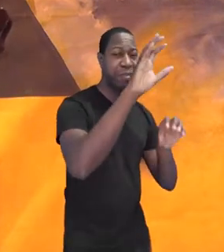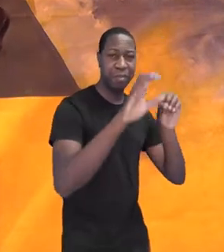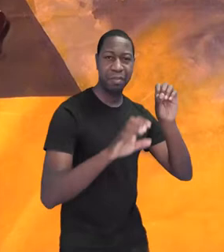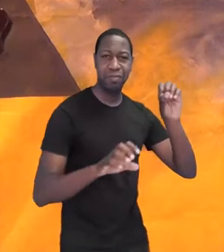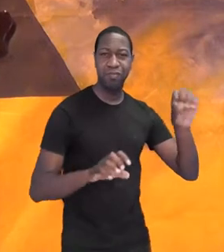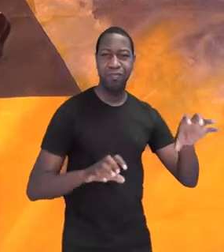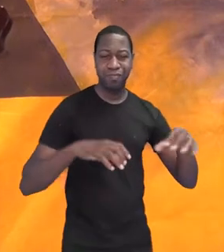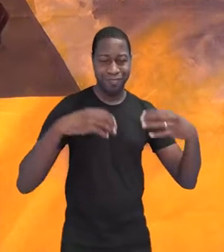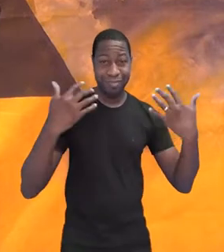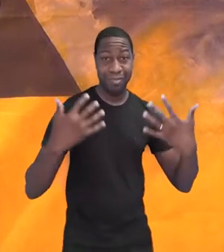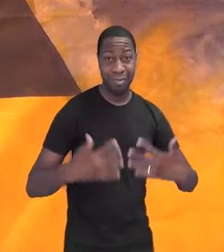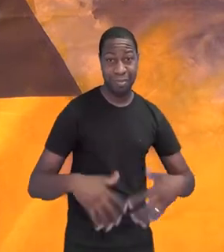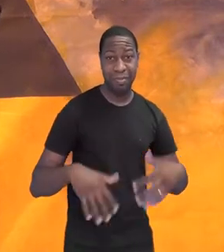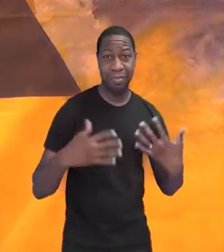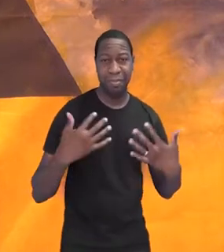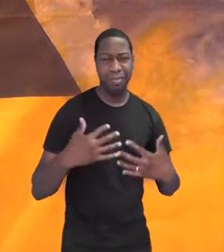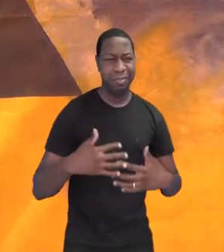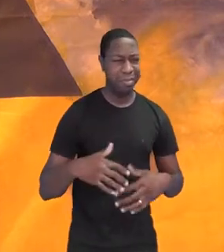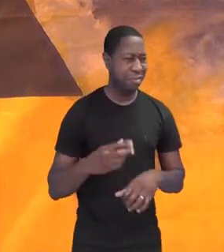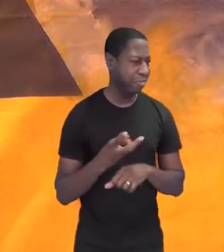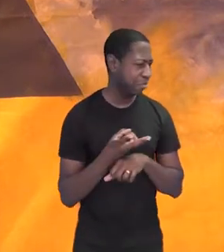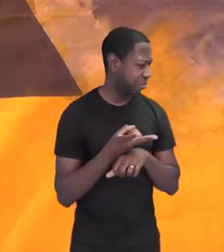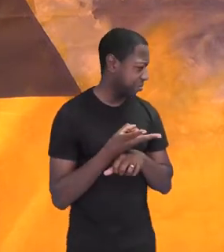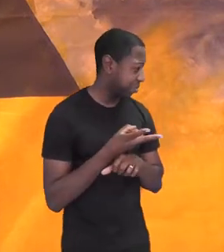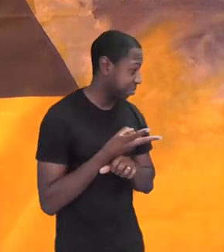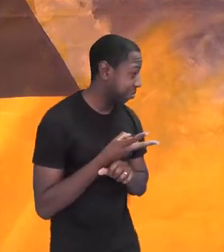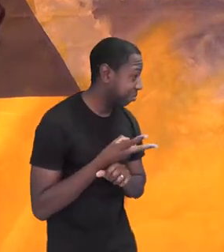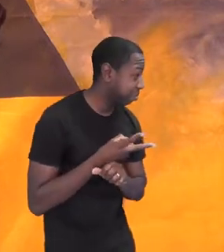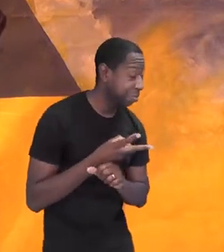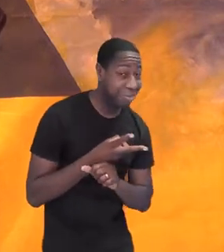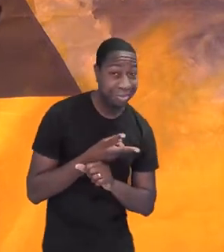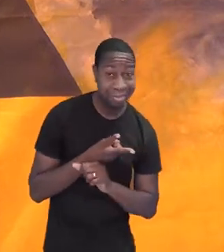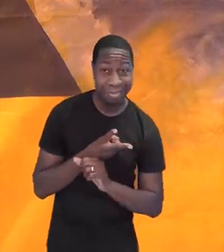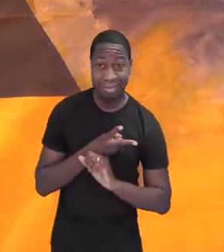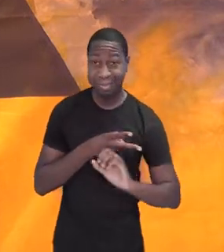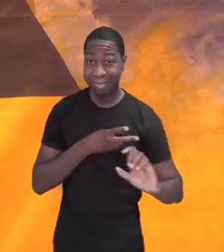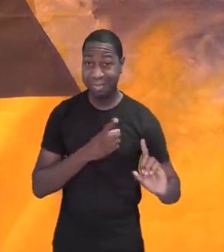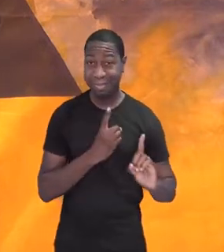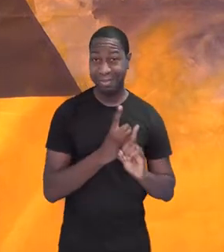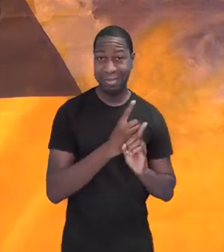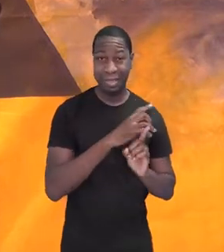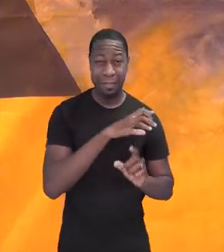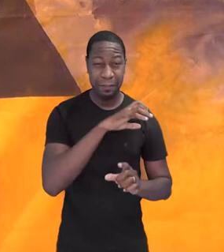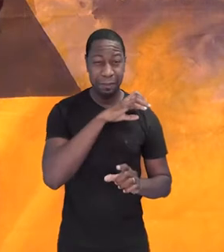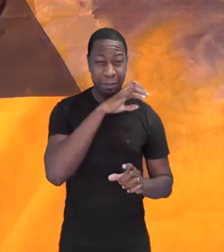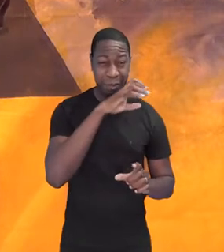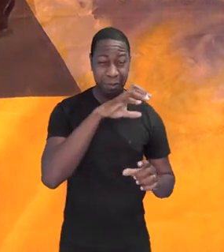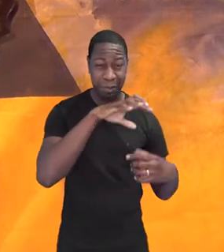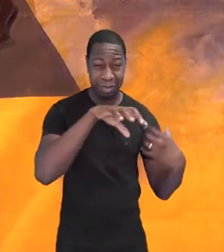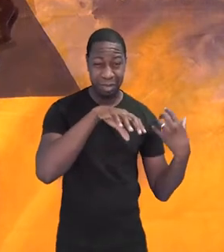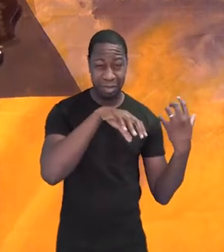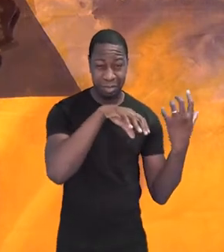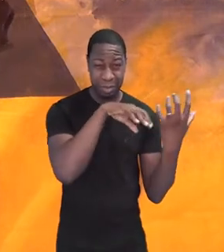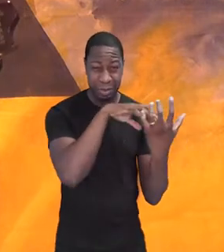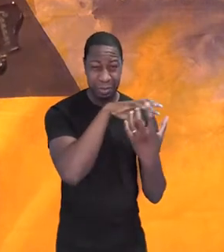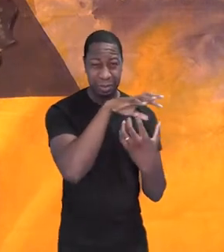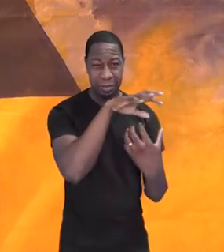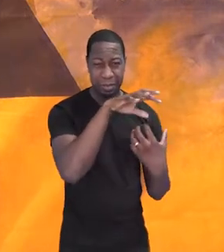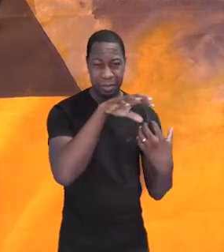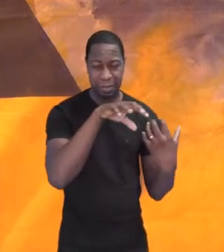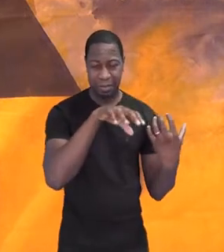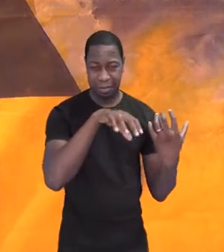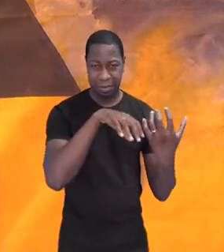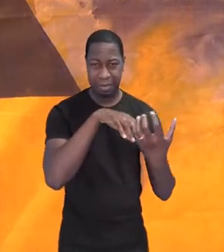emboléus vinda do caos. Que vai buscar a bicharada, aos emboléus vinda do